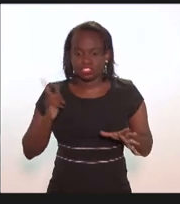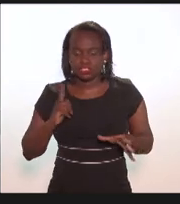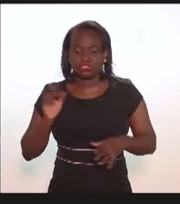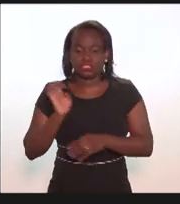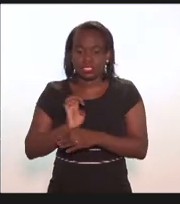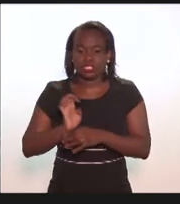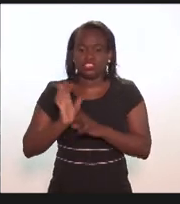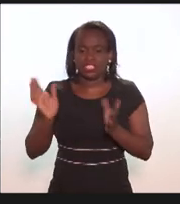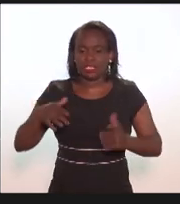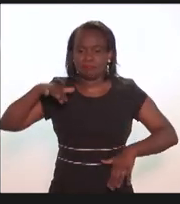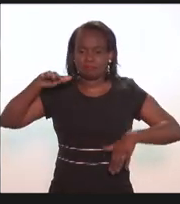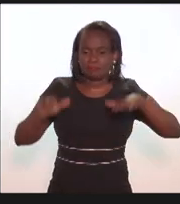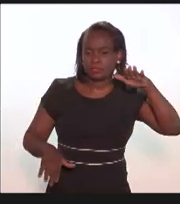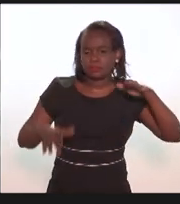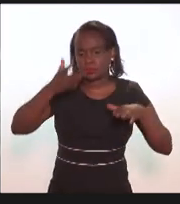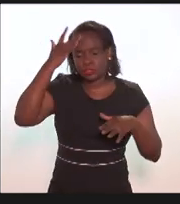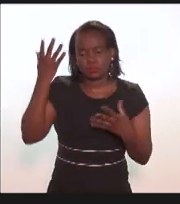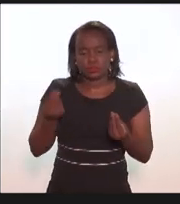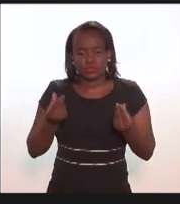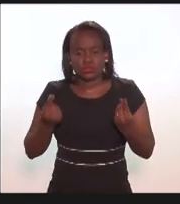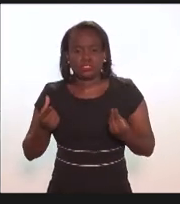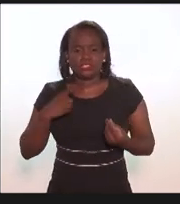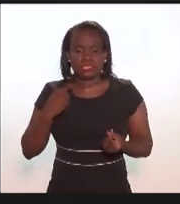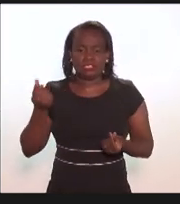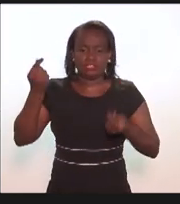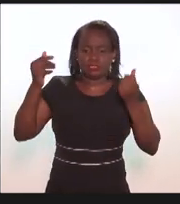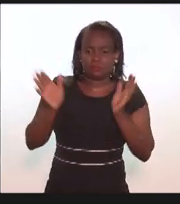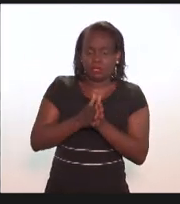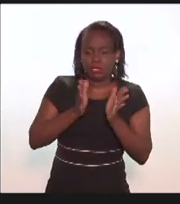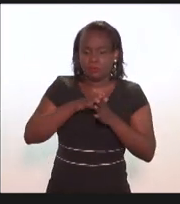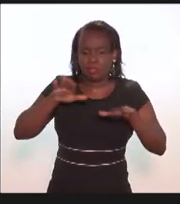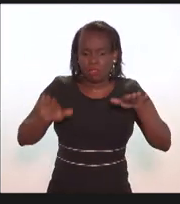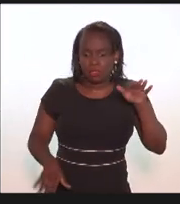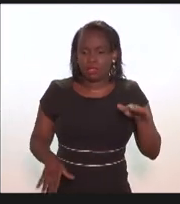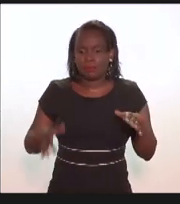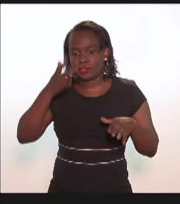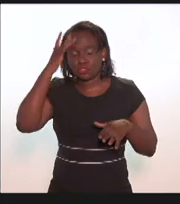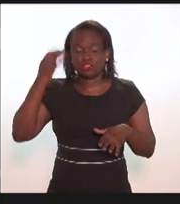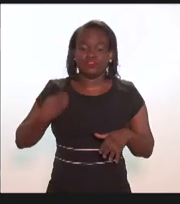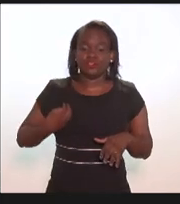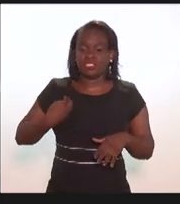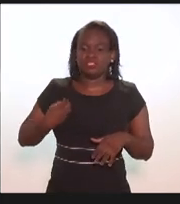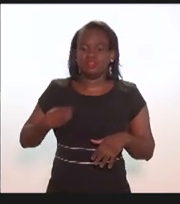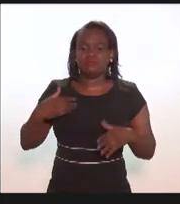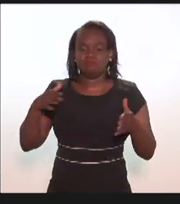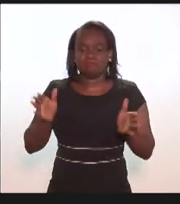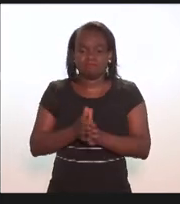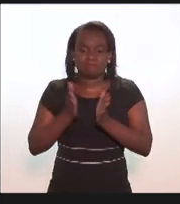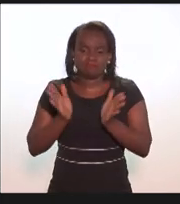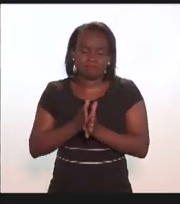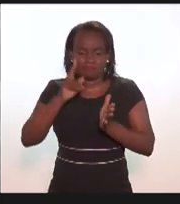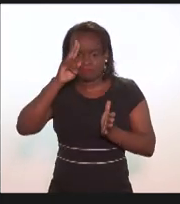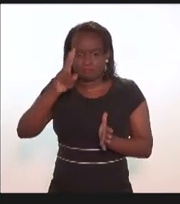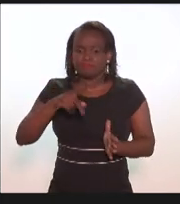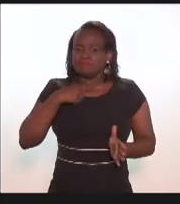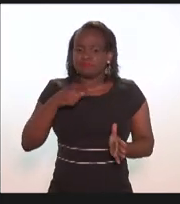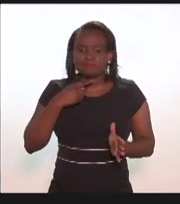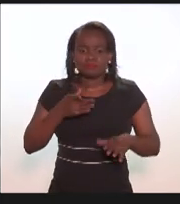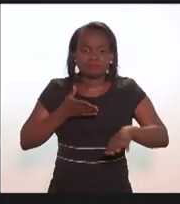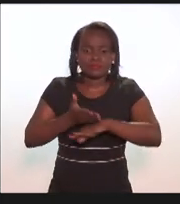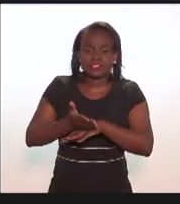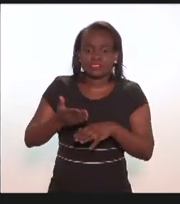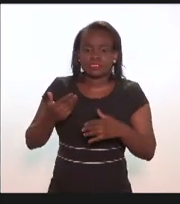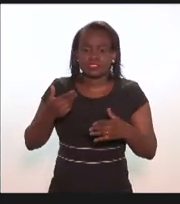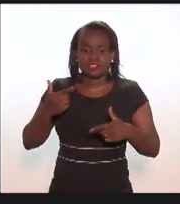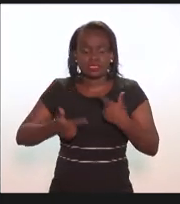com a desigualdade social que nós temos, regiões que as pessoas vivem ainda de forma miserável, não conseguem nem acessar os serviços